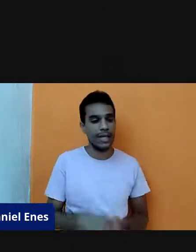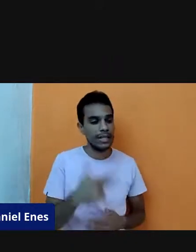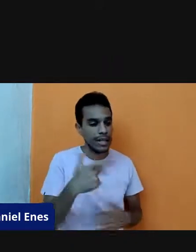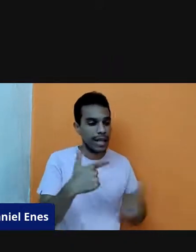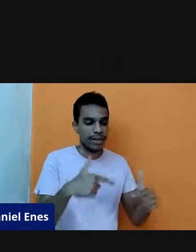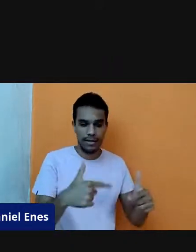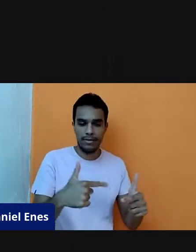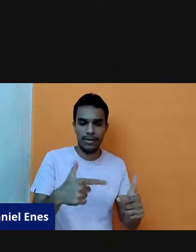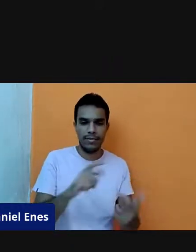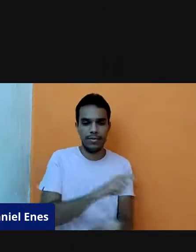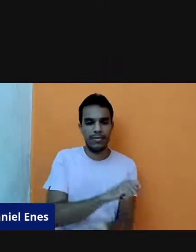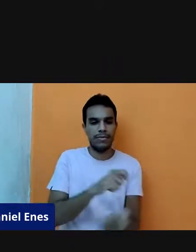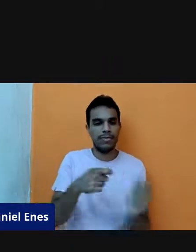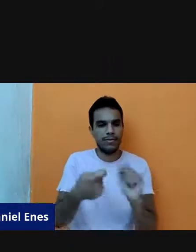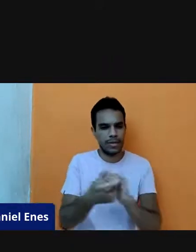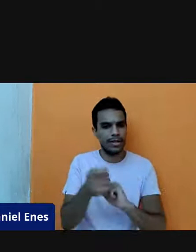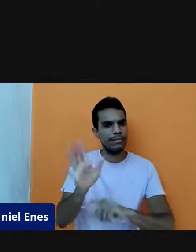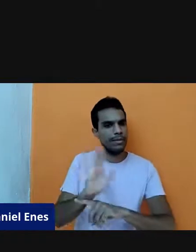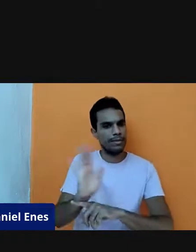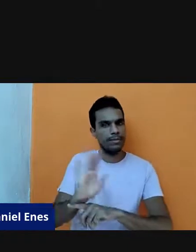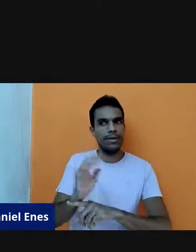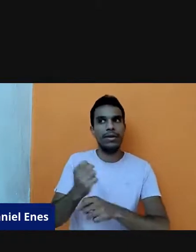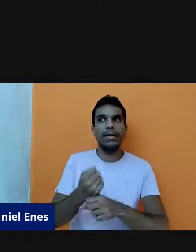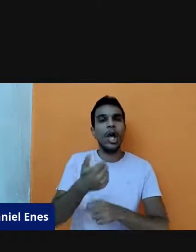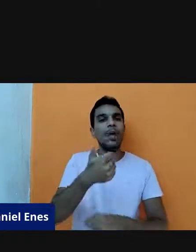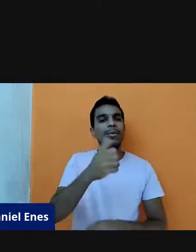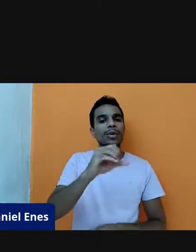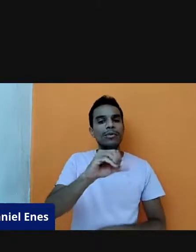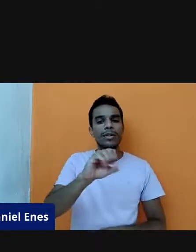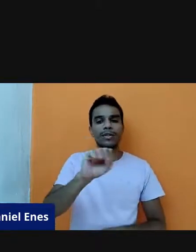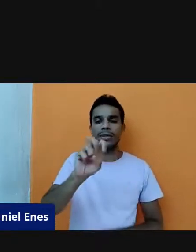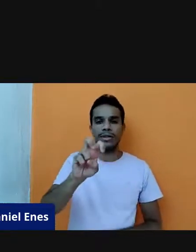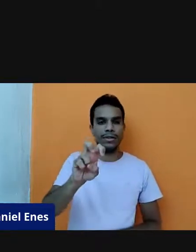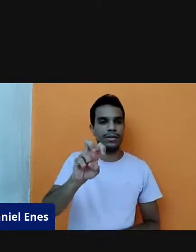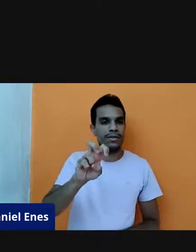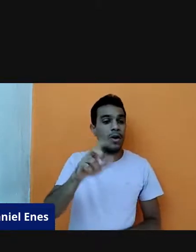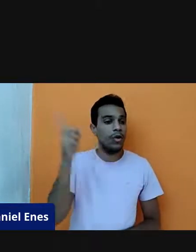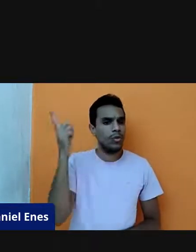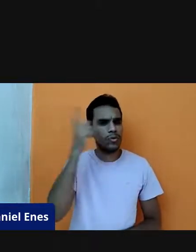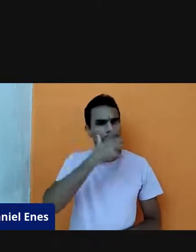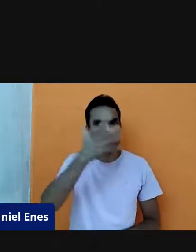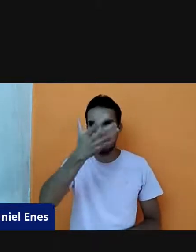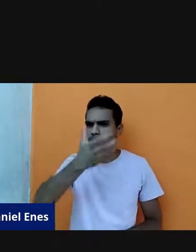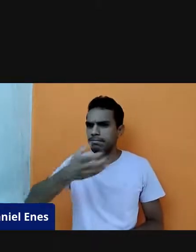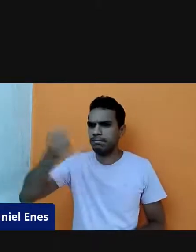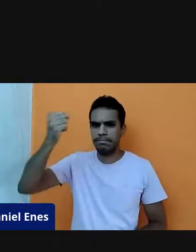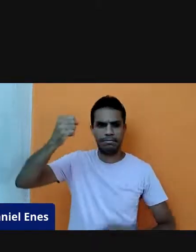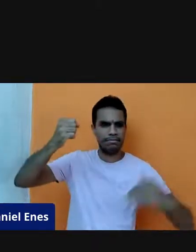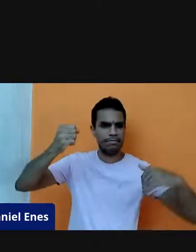foi adaptada para o cinema em 1985, ganhou os maiores prêmios do